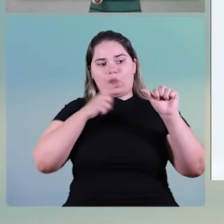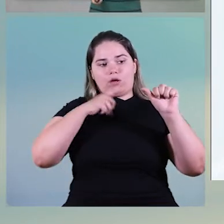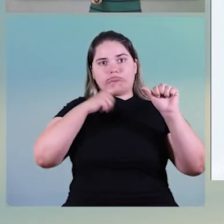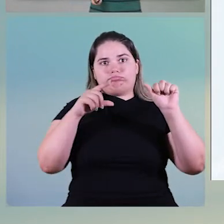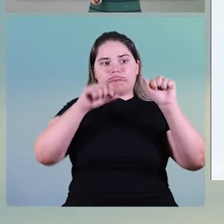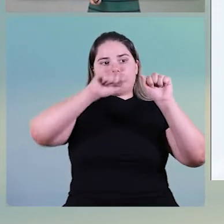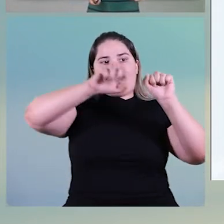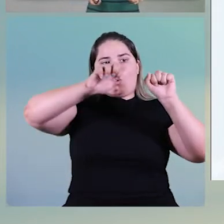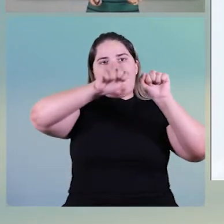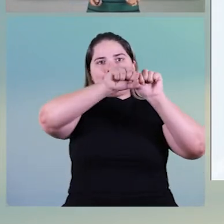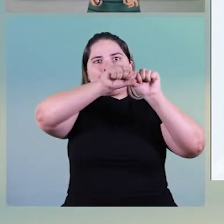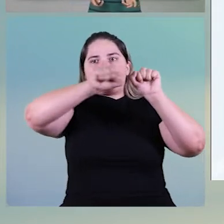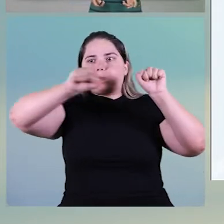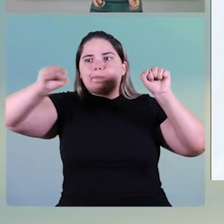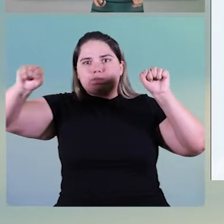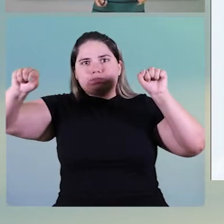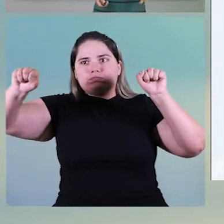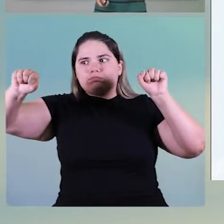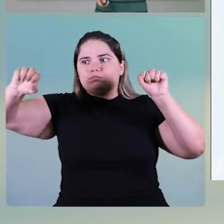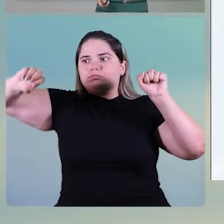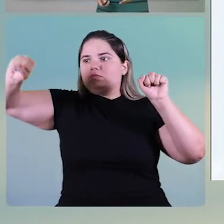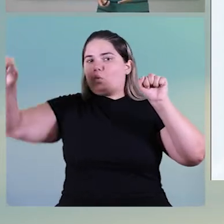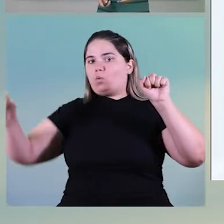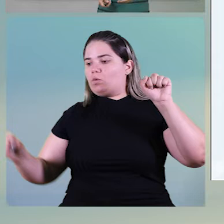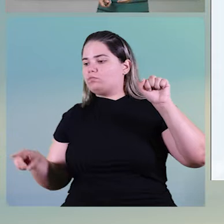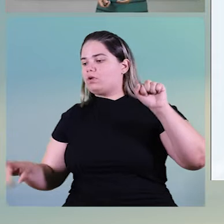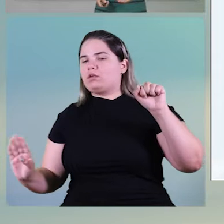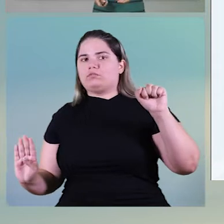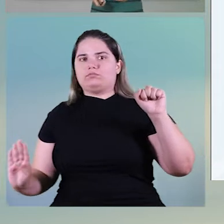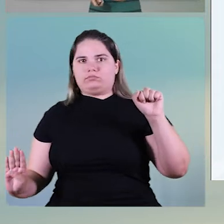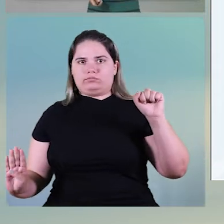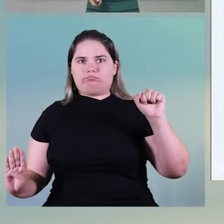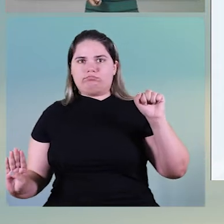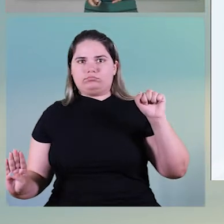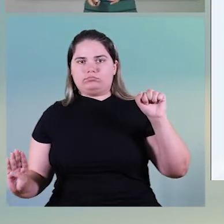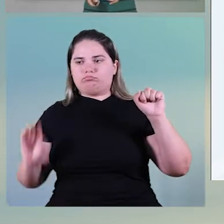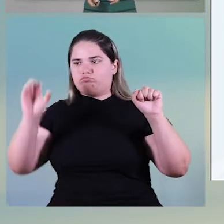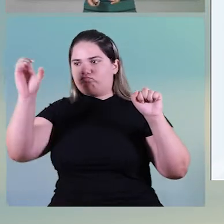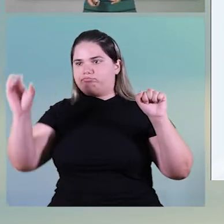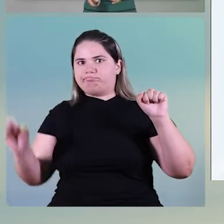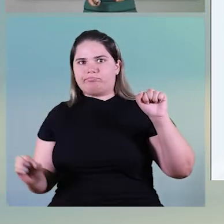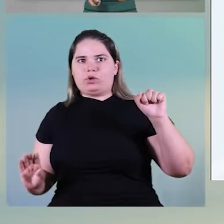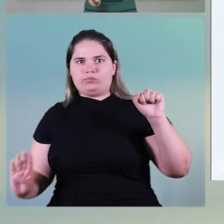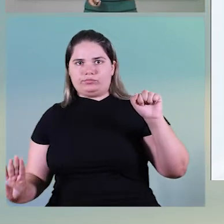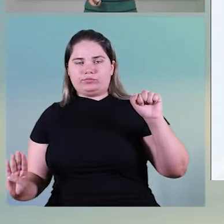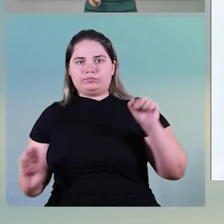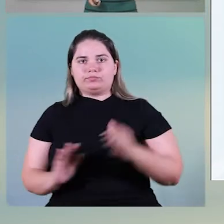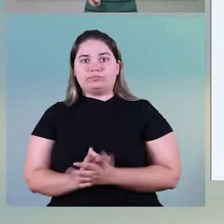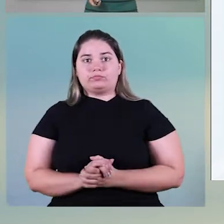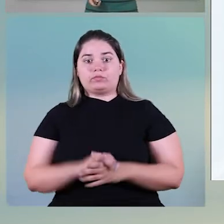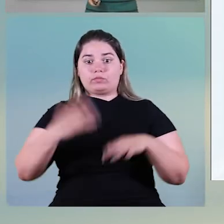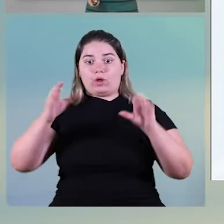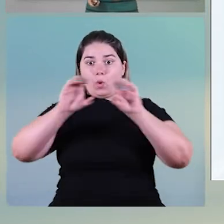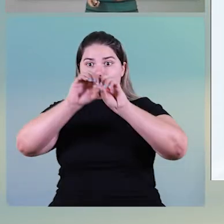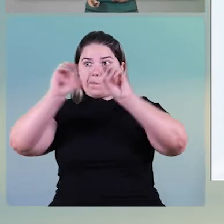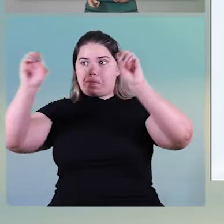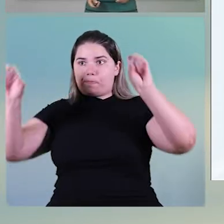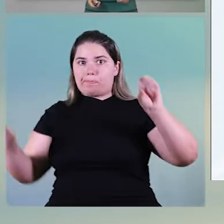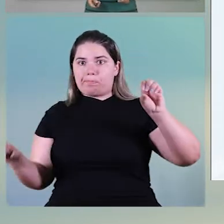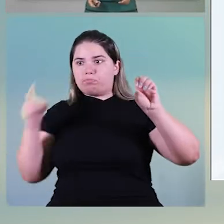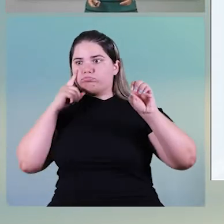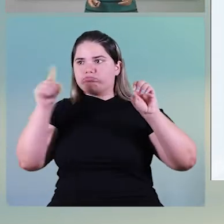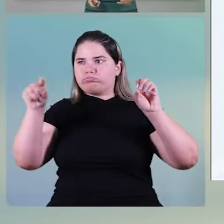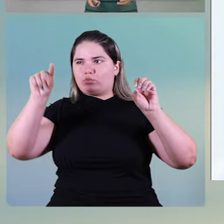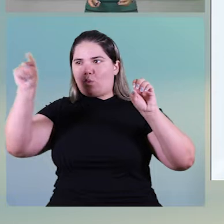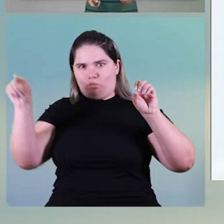uma corda flexível e na outra extremidade da corda nós temos o bloco B. A corda passando pela roldana